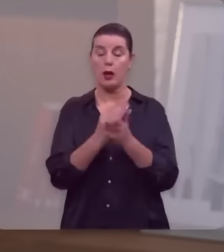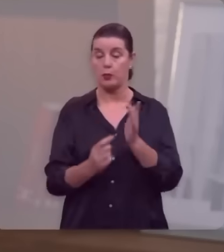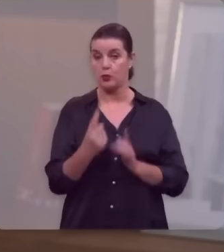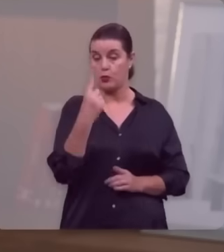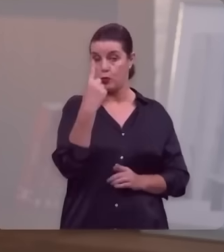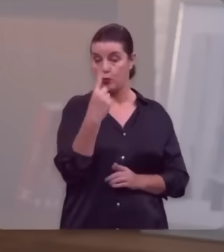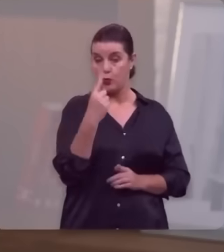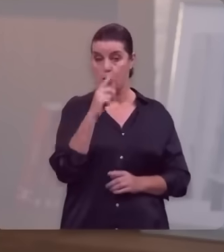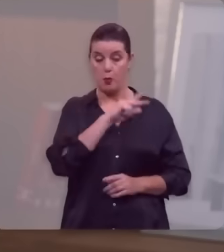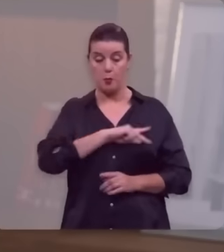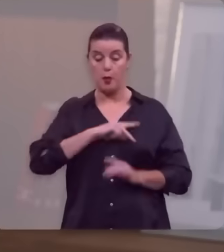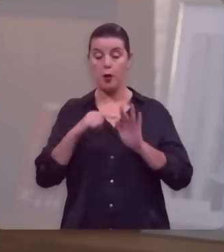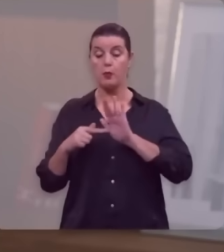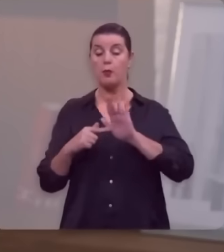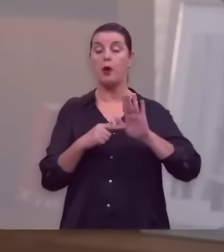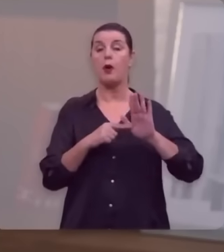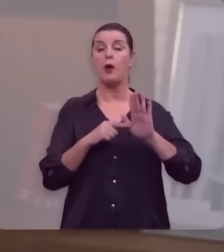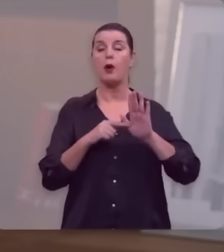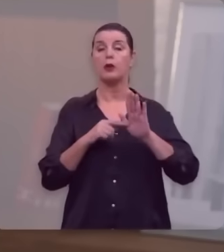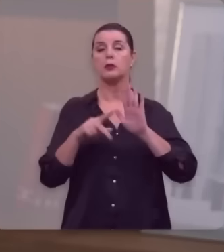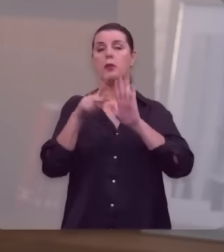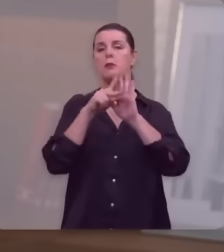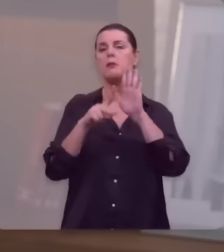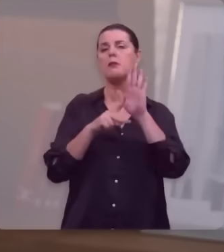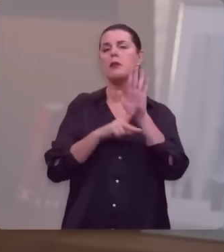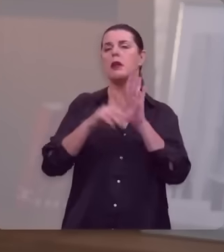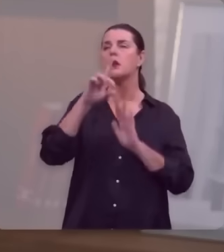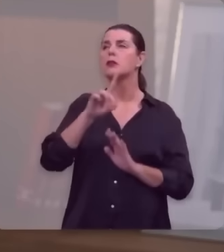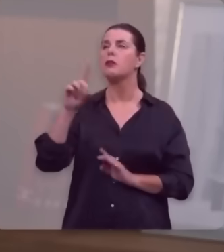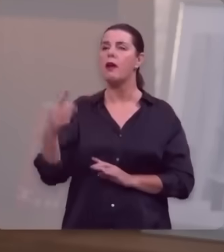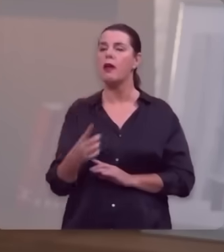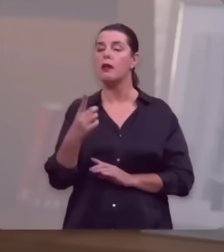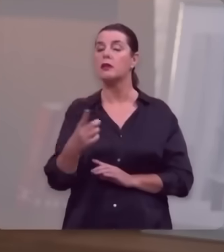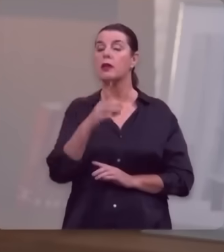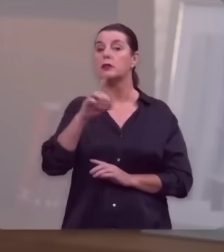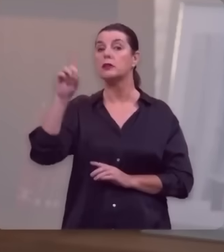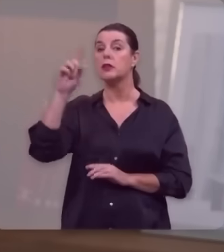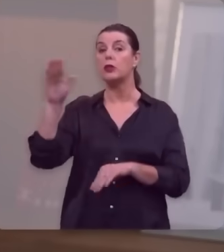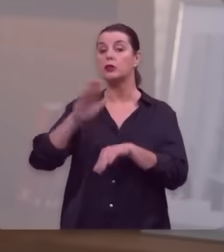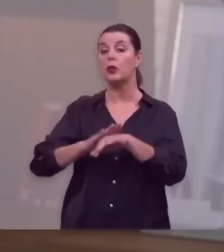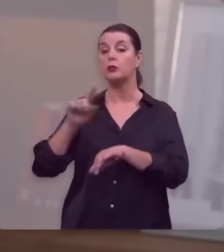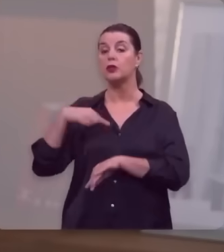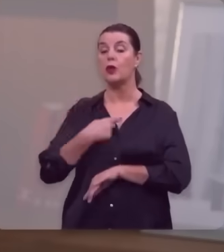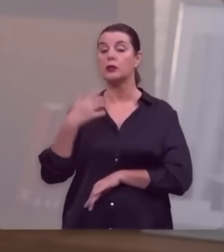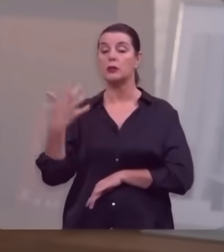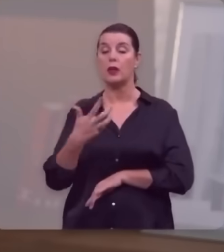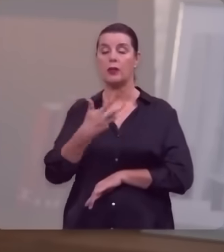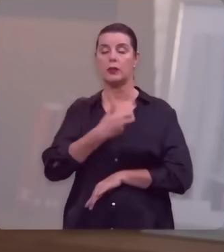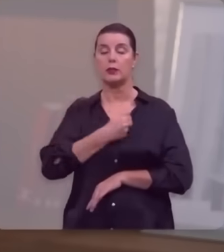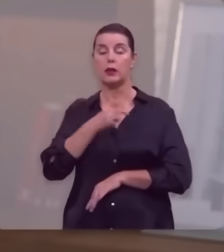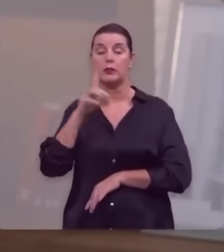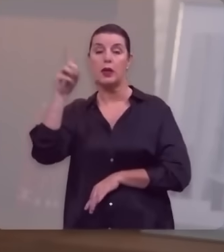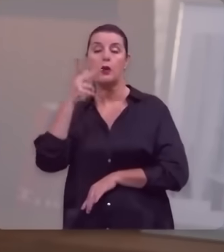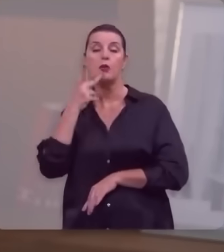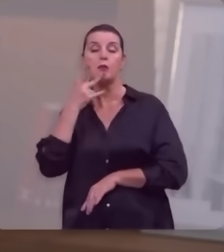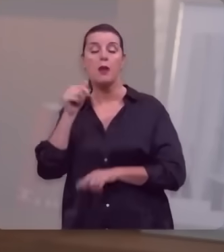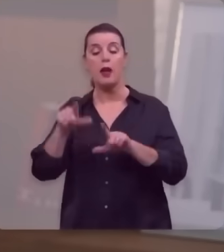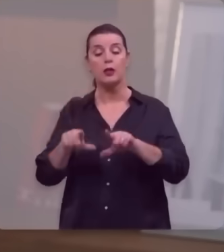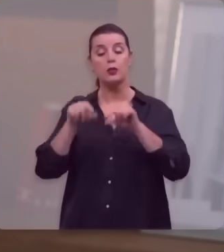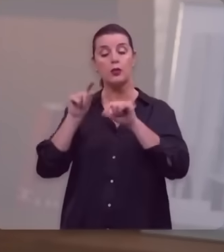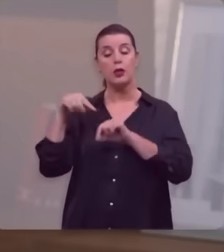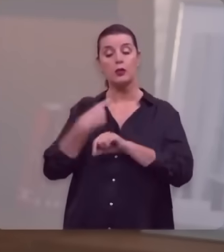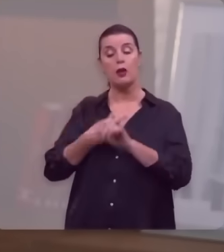primeiro Paulo mostra o plano eterno de Deus na nossa salvação como Deus o pai nos escolheu antes da